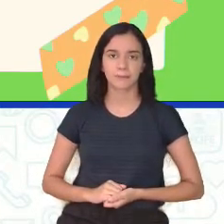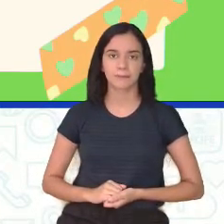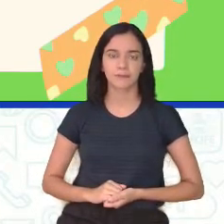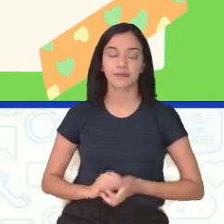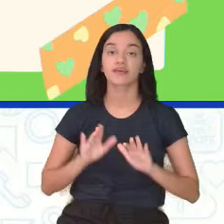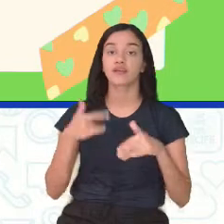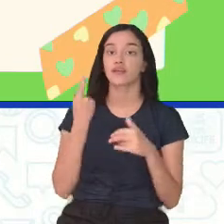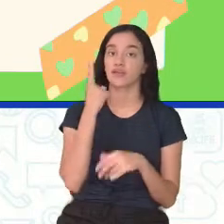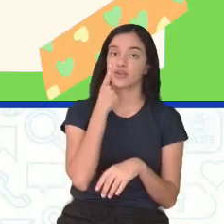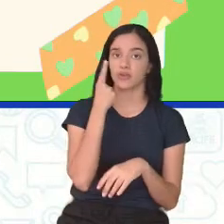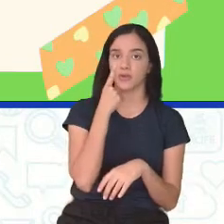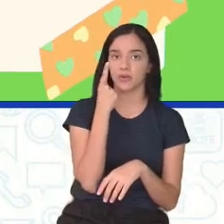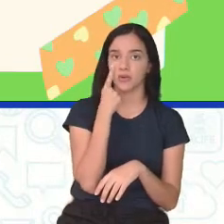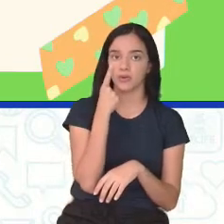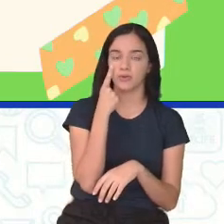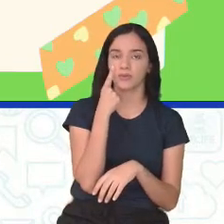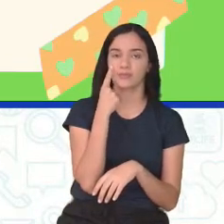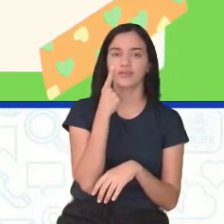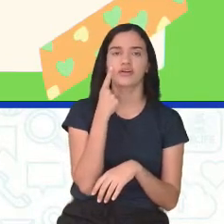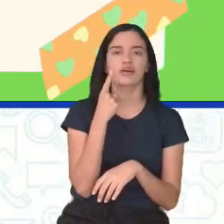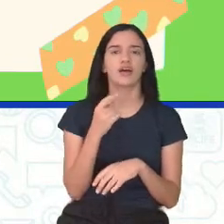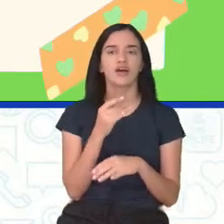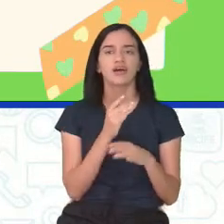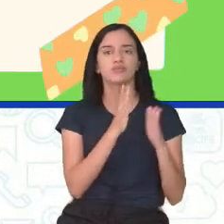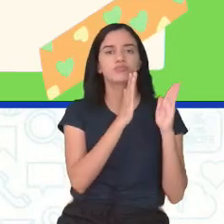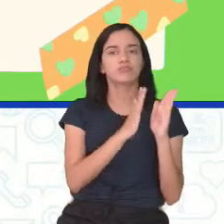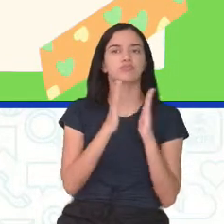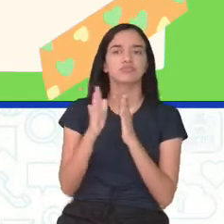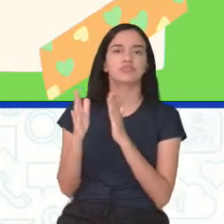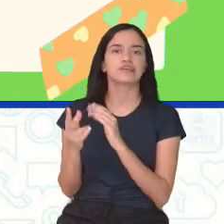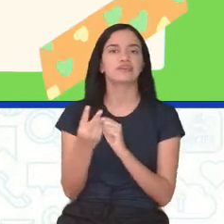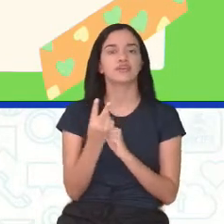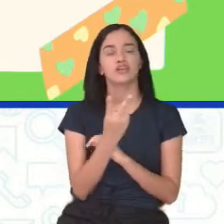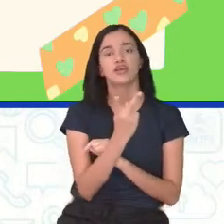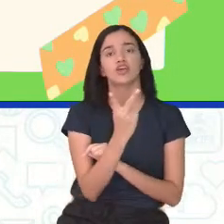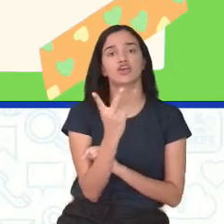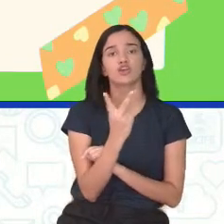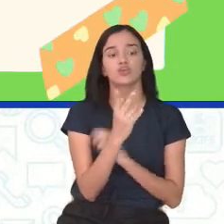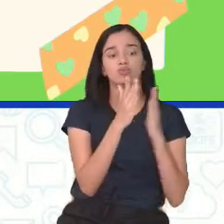Então, ó, a gente classifica aí ela em dois